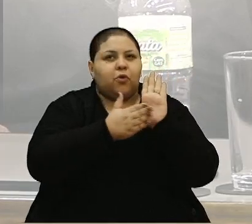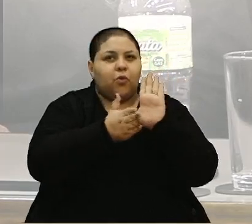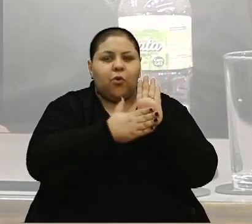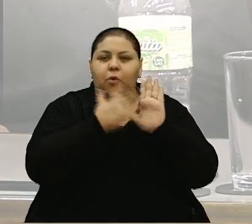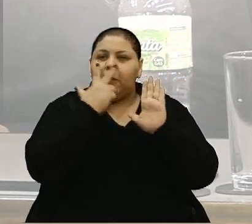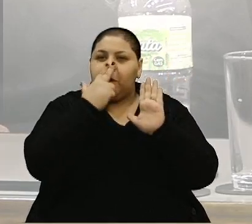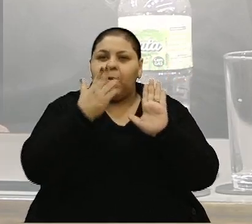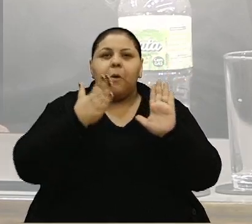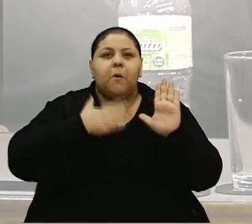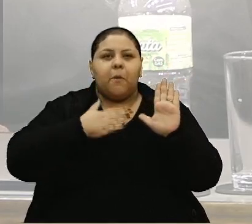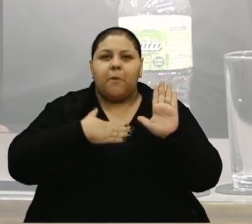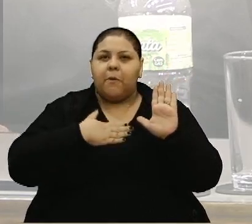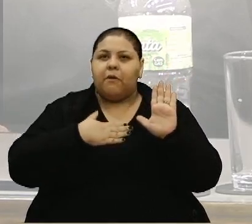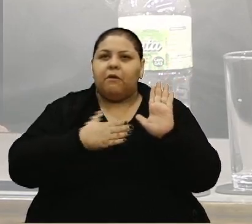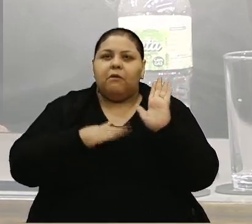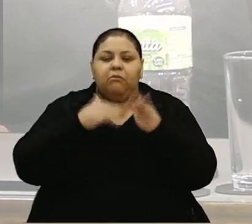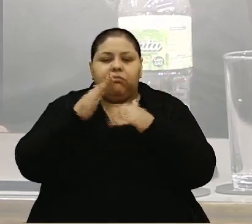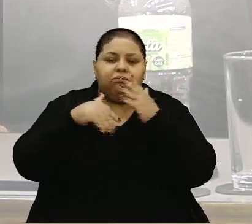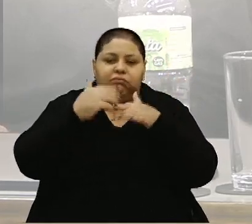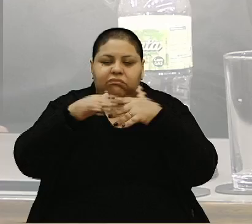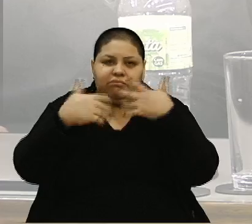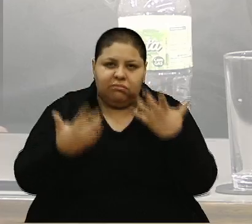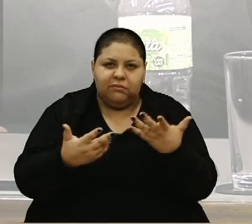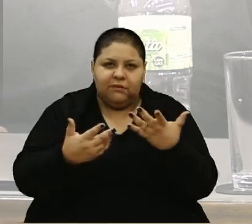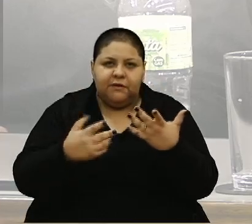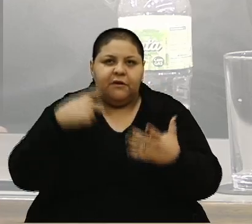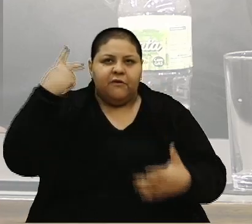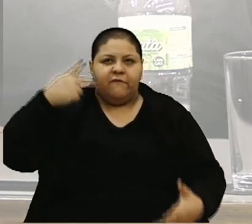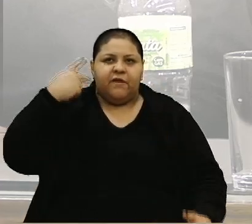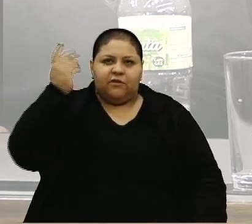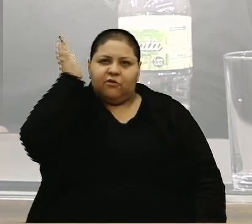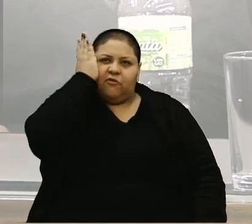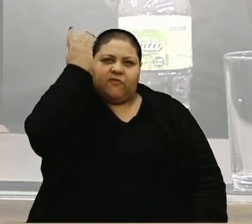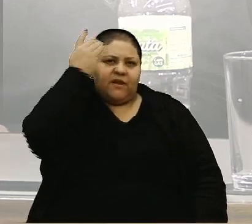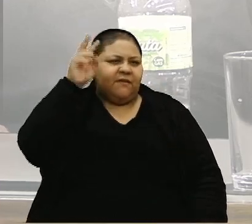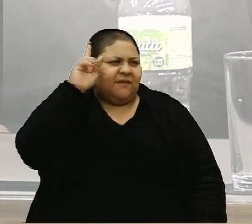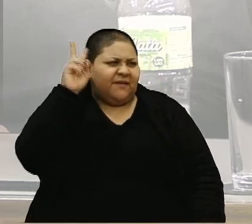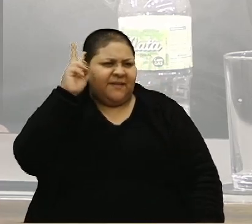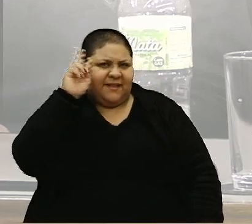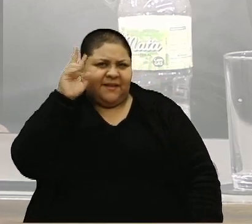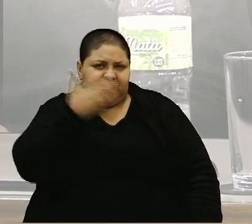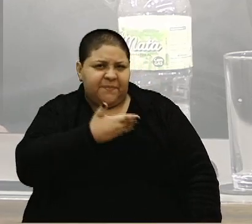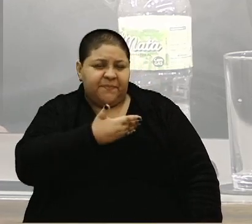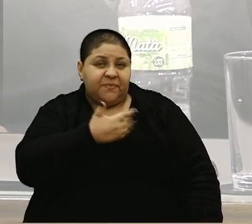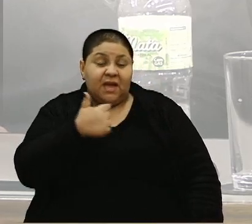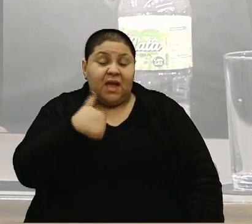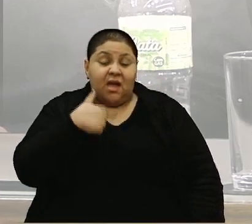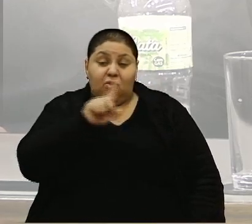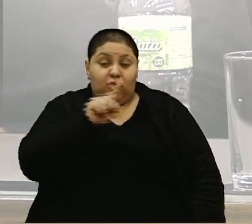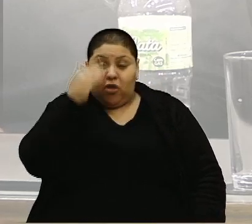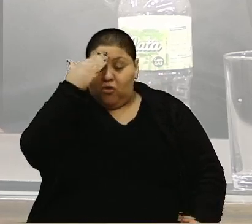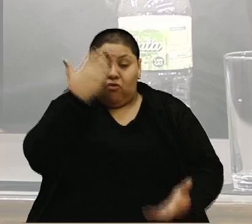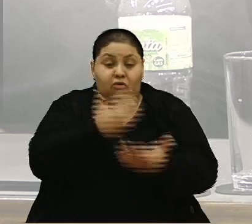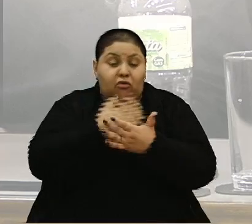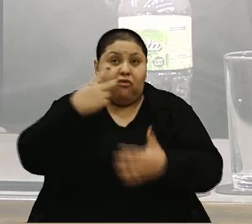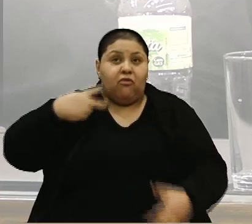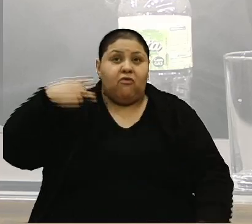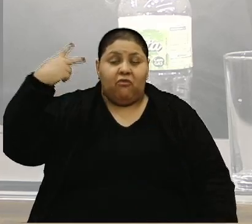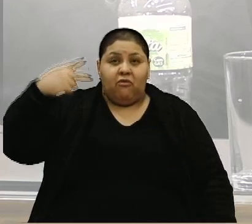projeto também. E assim acontecia, vereador Felipe, o senhor lembra disso? Então, eu não acredito que o